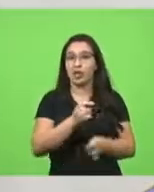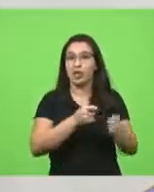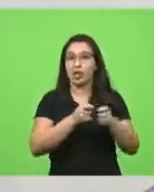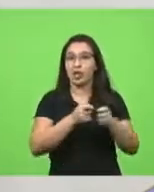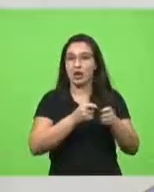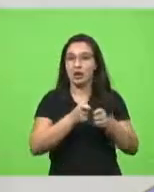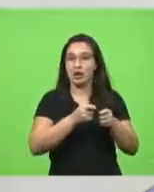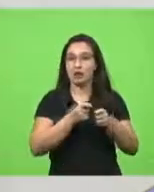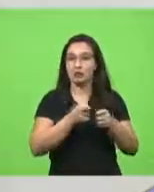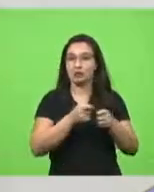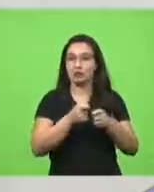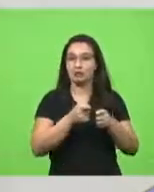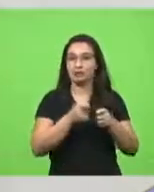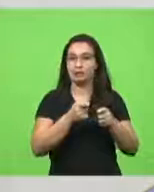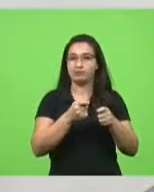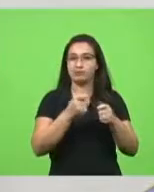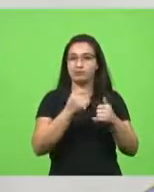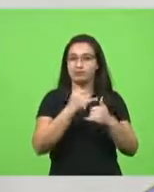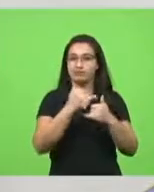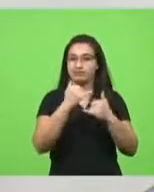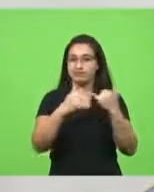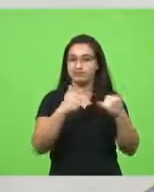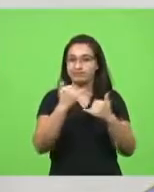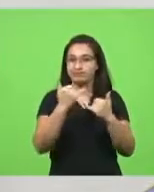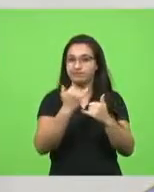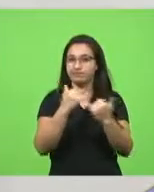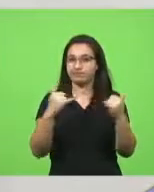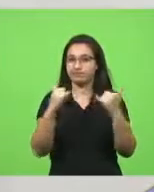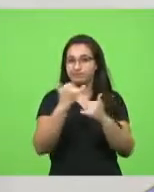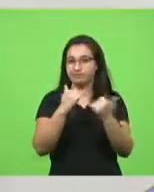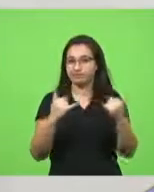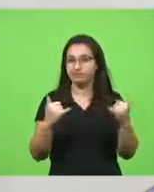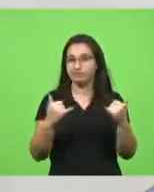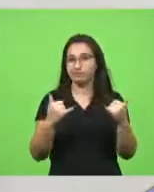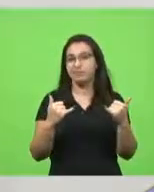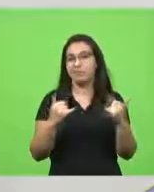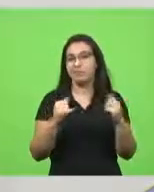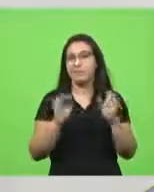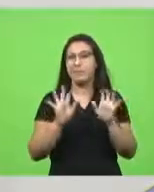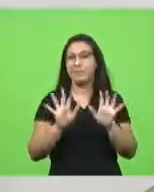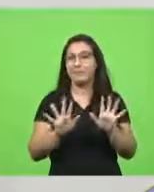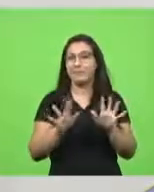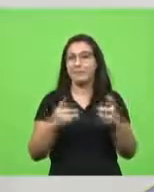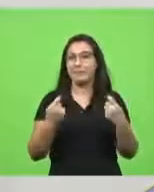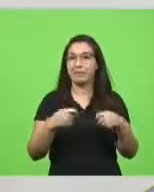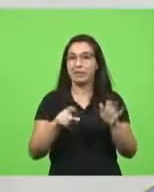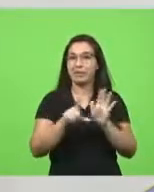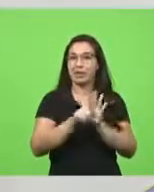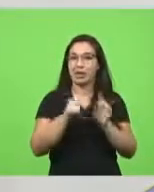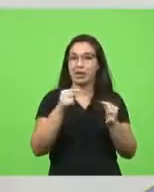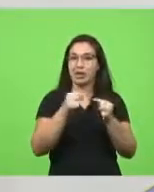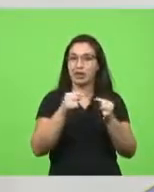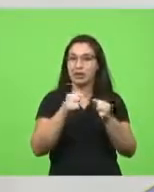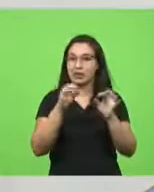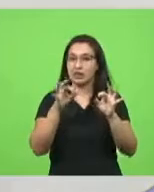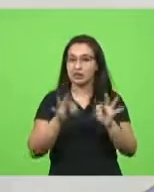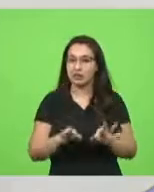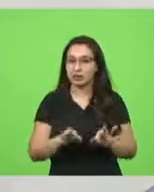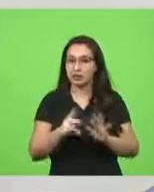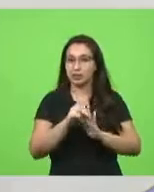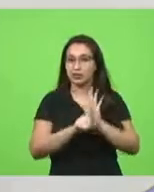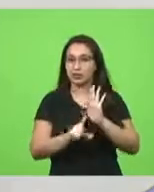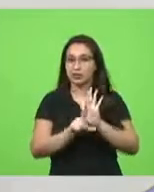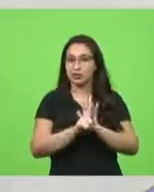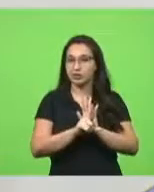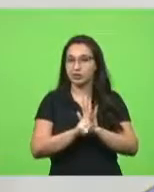de energia, mas para deixar de forma bem legalizada, nós estamos tratando de um projeto de lei que vem para